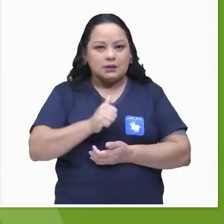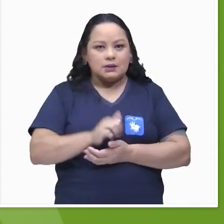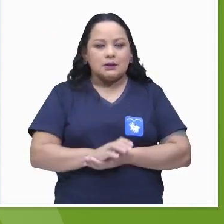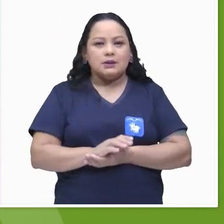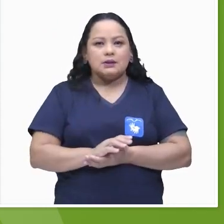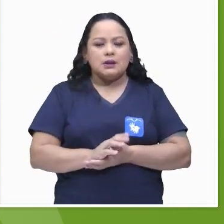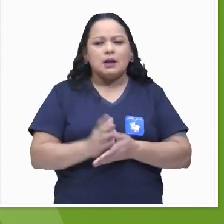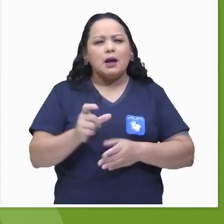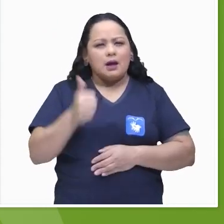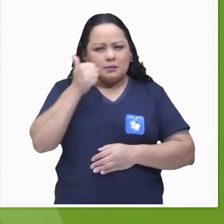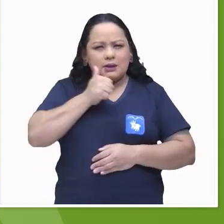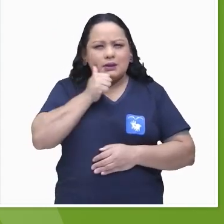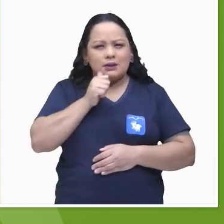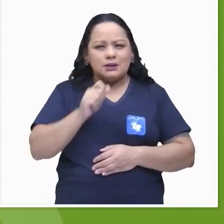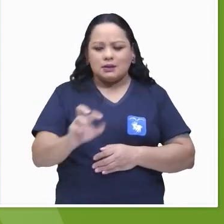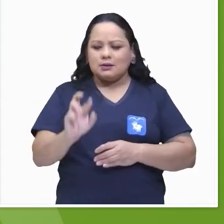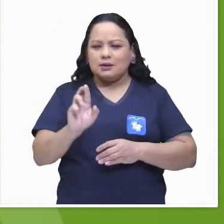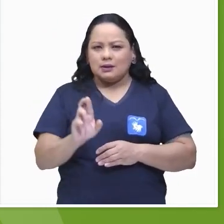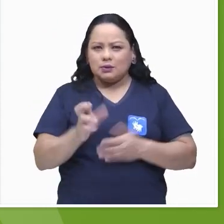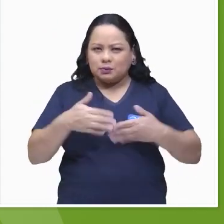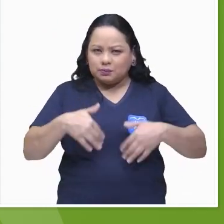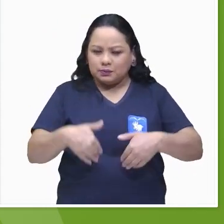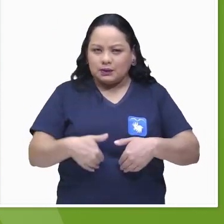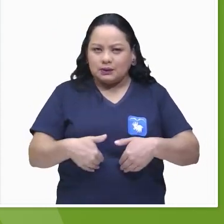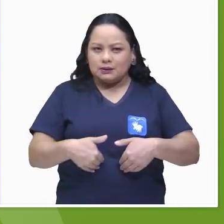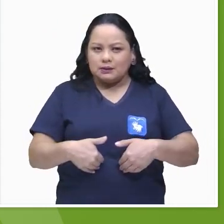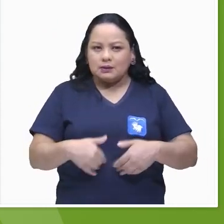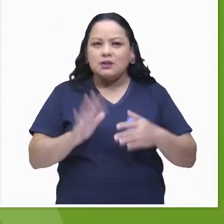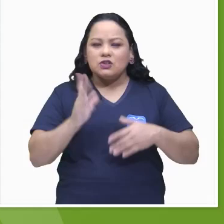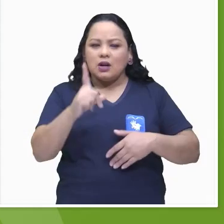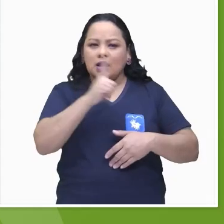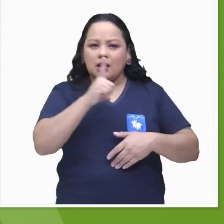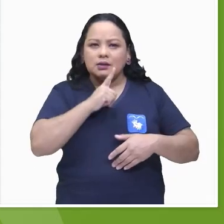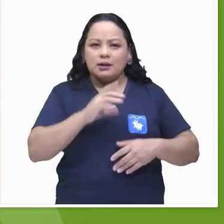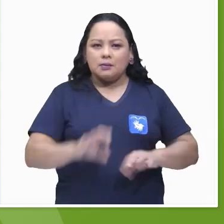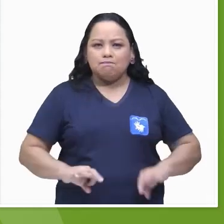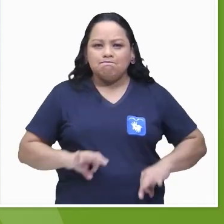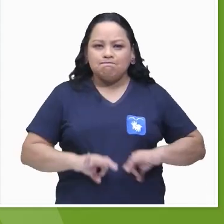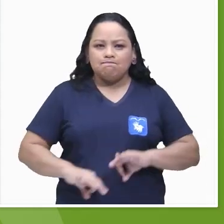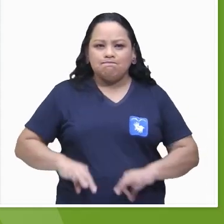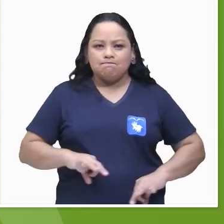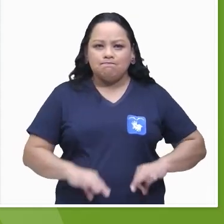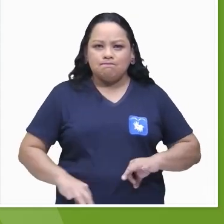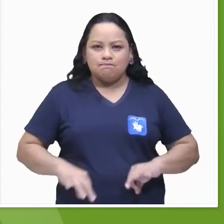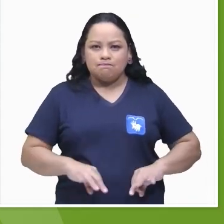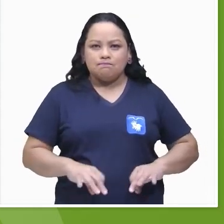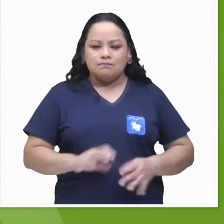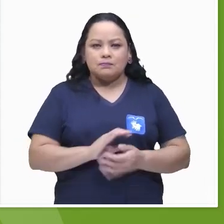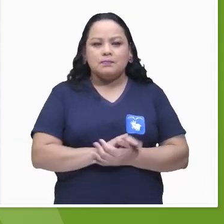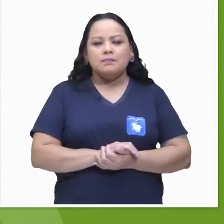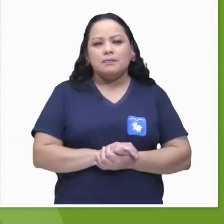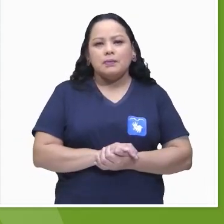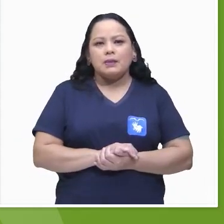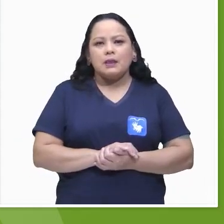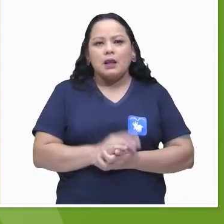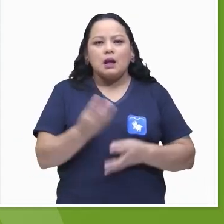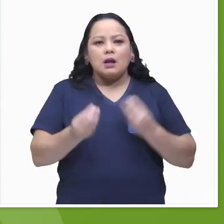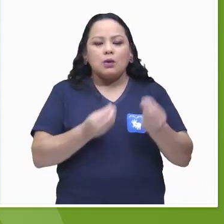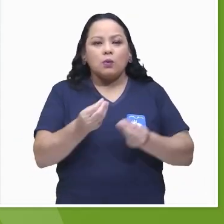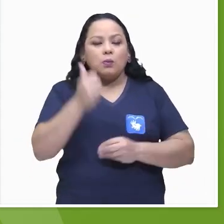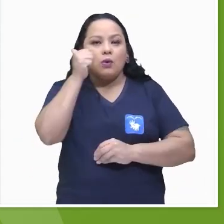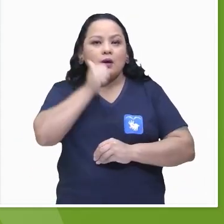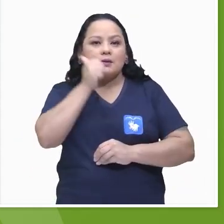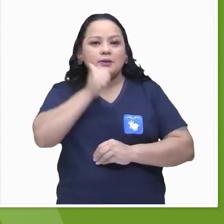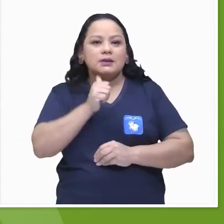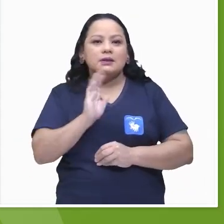da mãe, né, desde que elas estão lá no ventre da mãe, elas já têm ali a formação dos ovócitos, né? Então, as